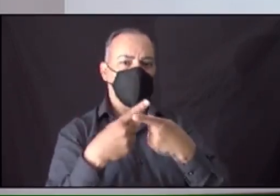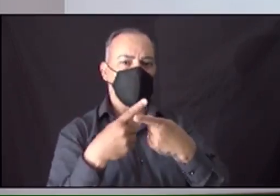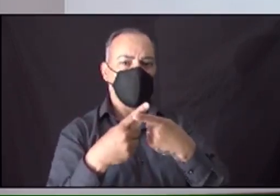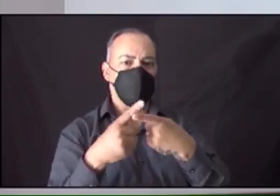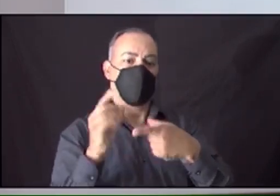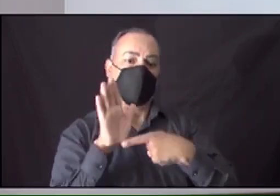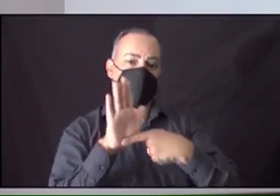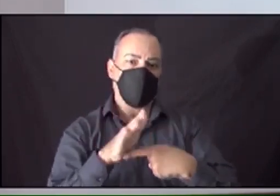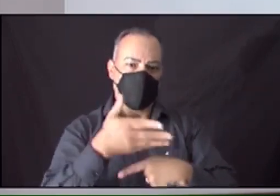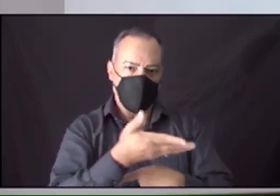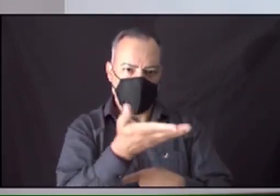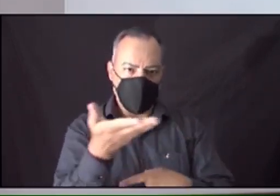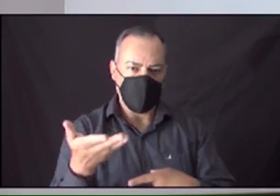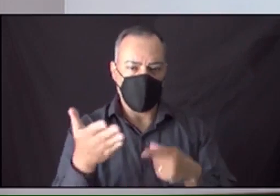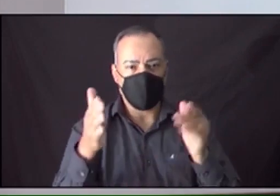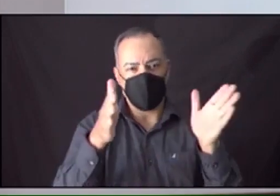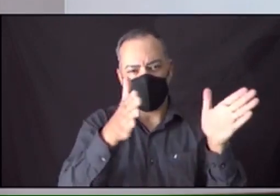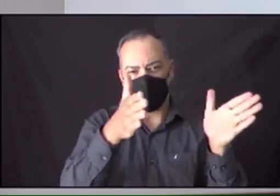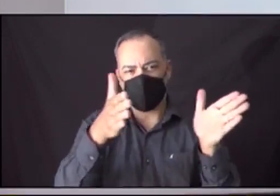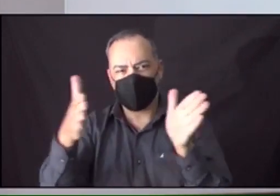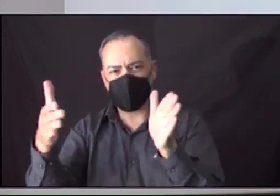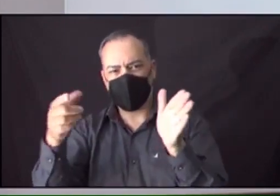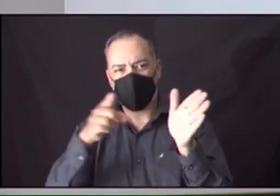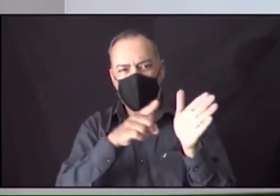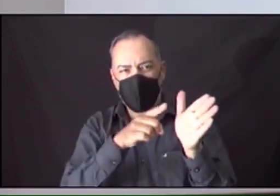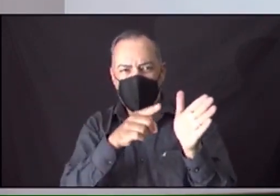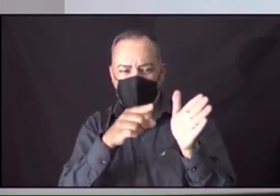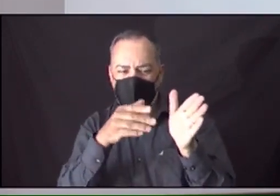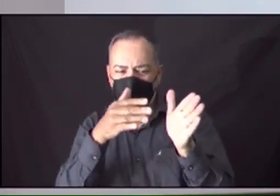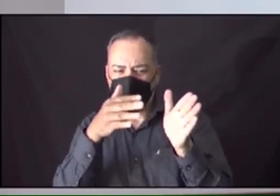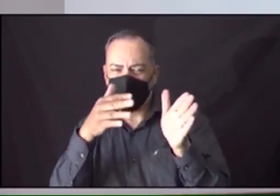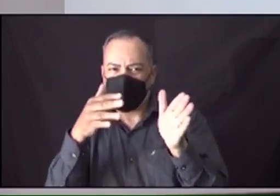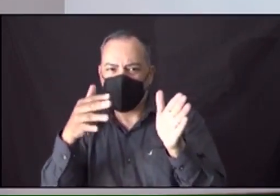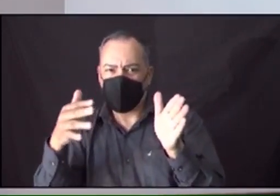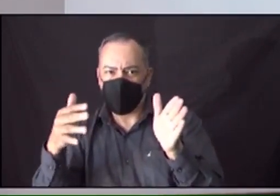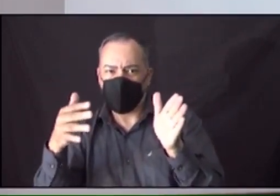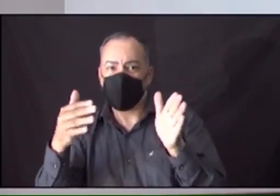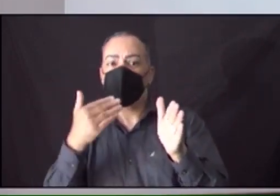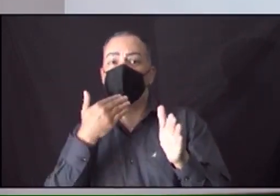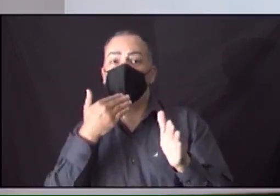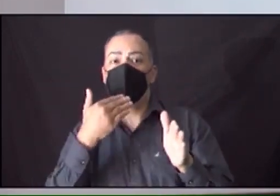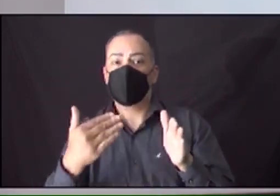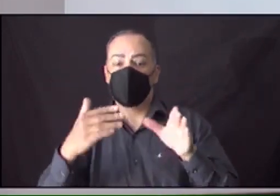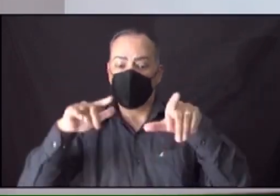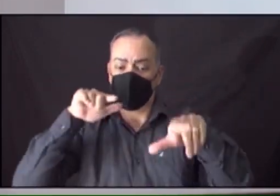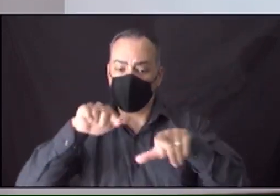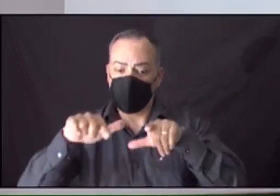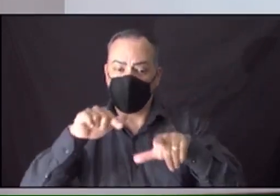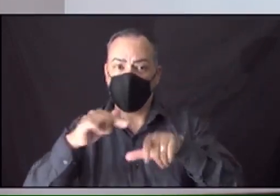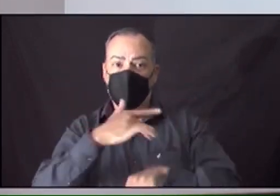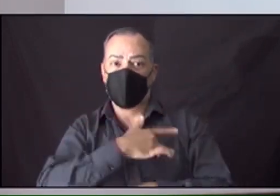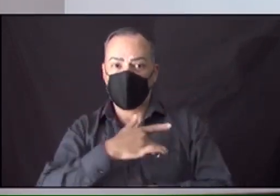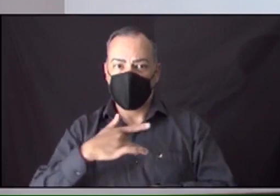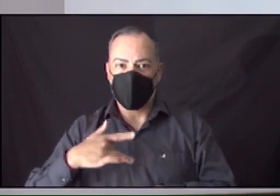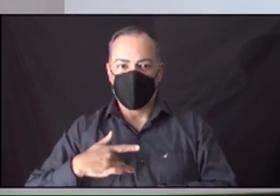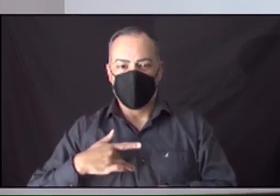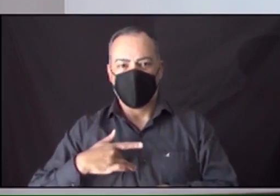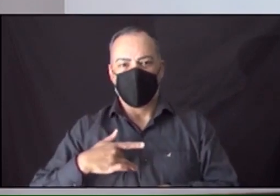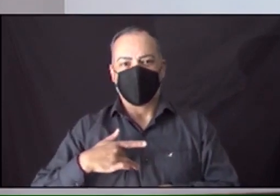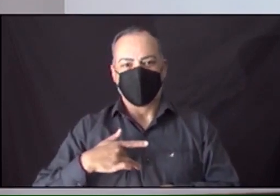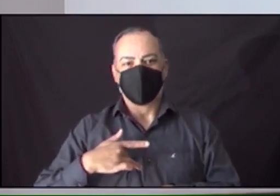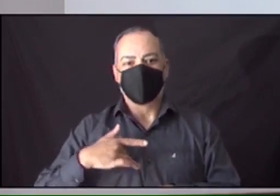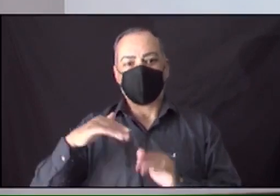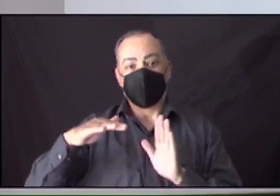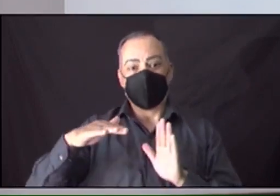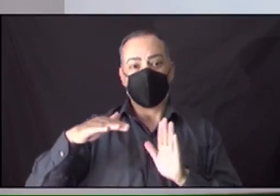desassistida. Então, nesse espaço aqui, que a gente precisava, porque a demanda do serviço de saúde estava muito alta. Então,